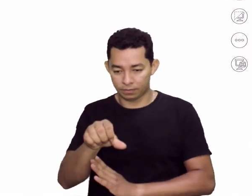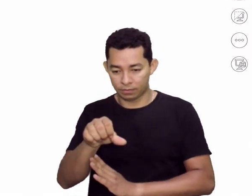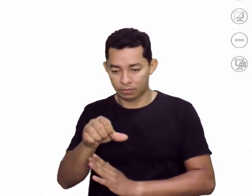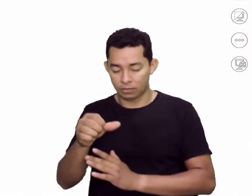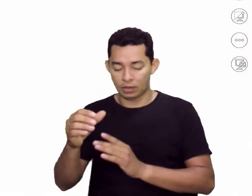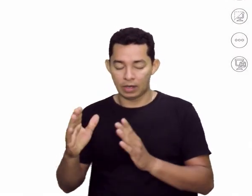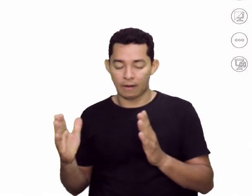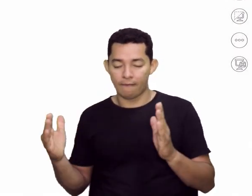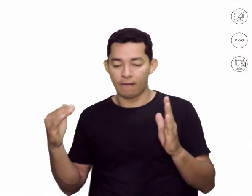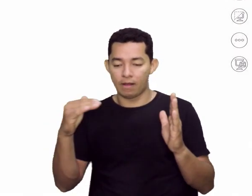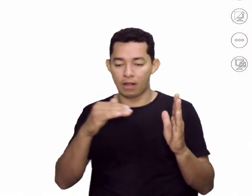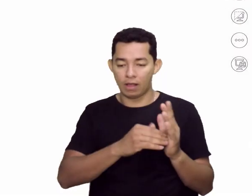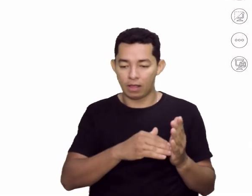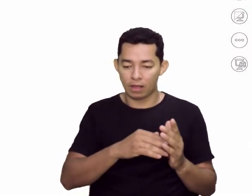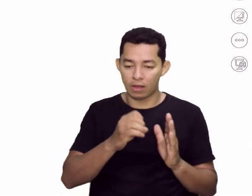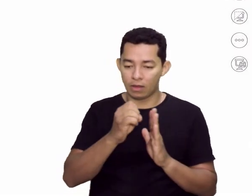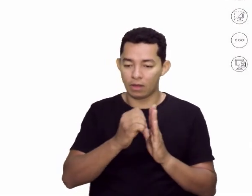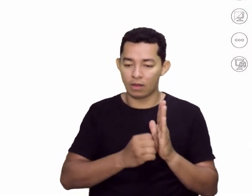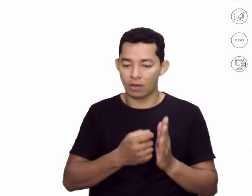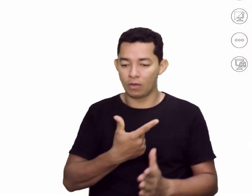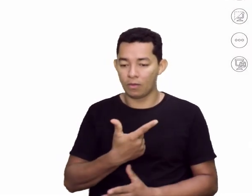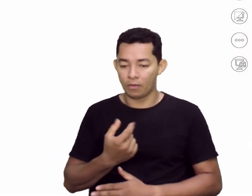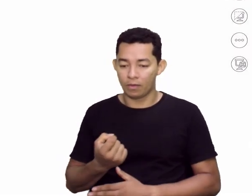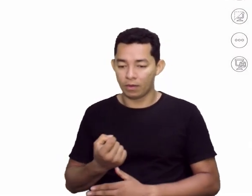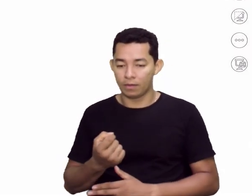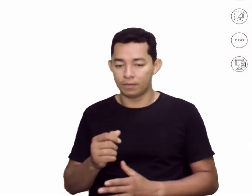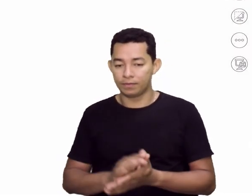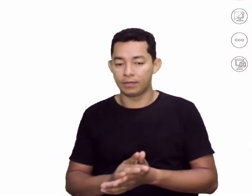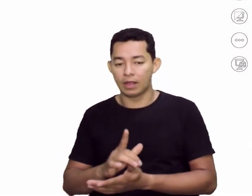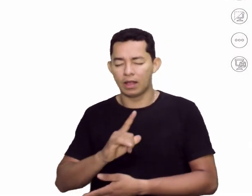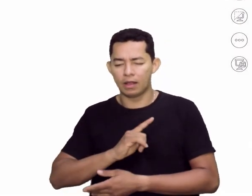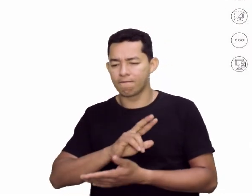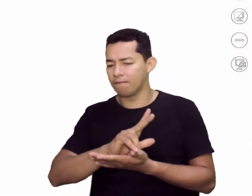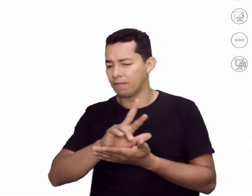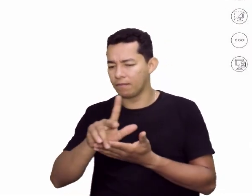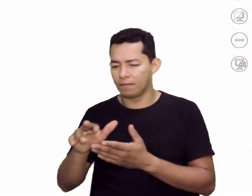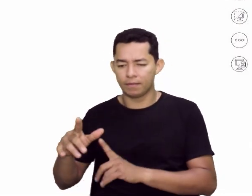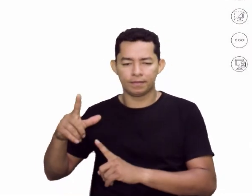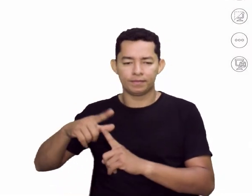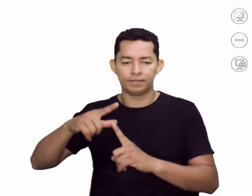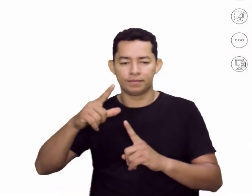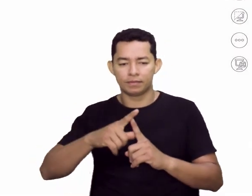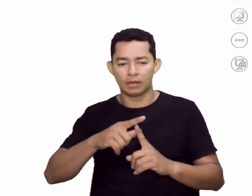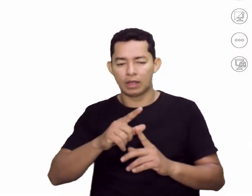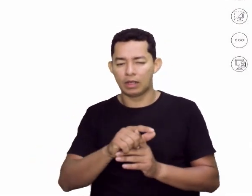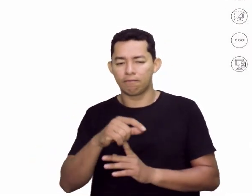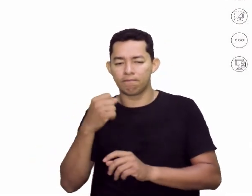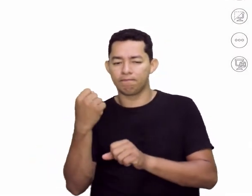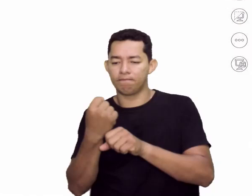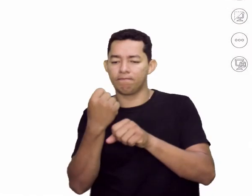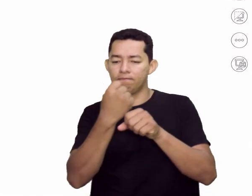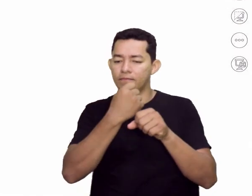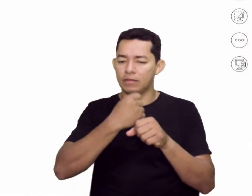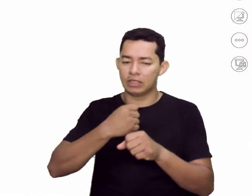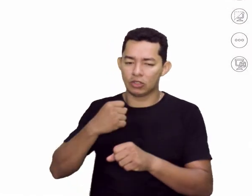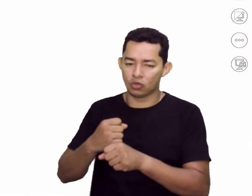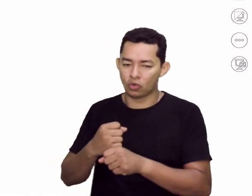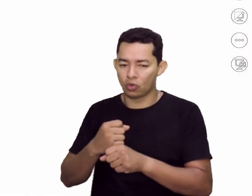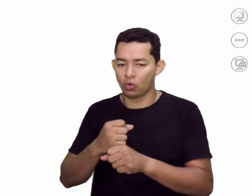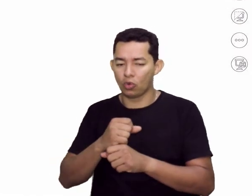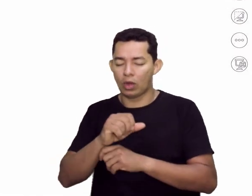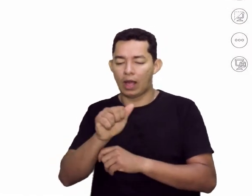pintura, escultura, arquitetura, literatura, dança e música, todas as áreas,